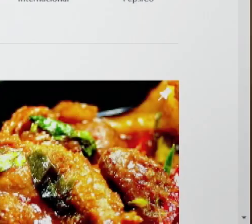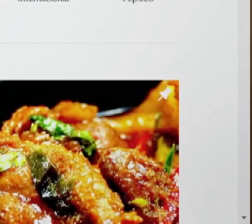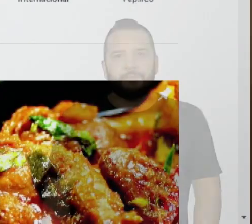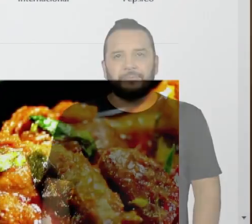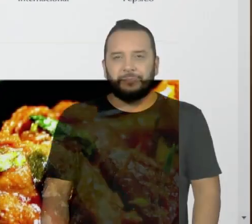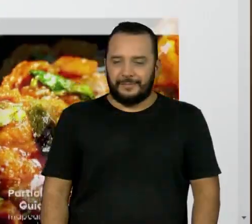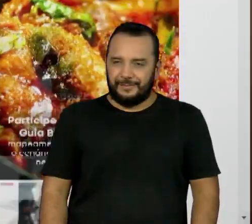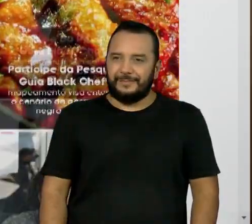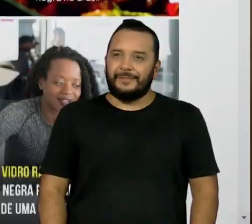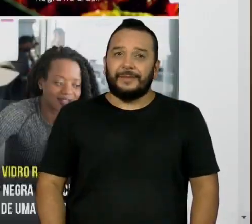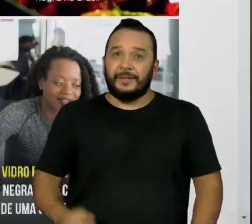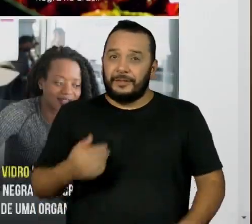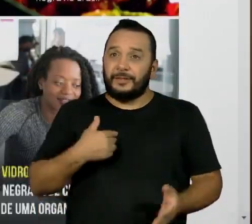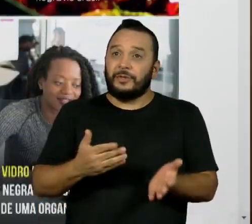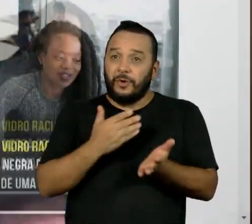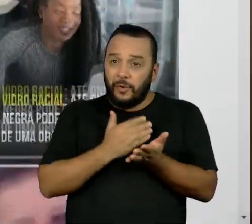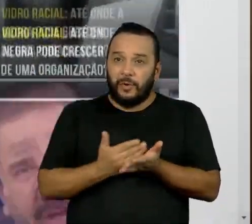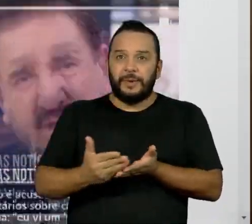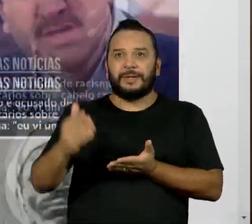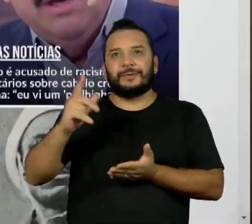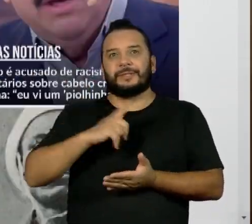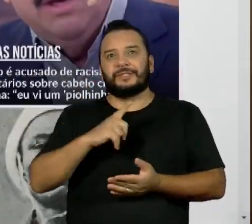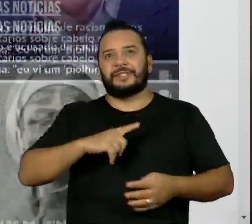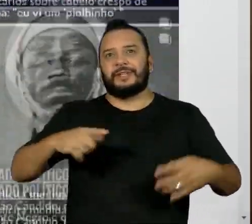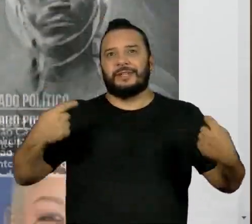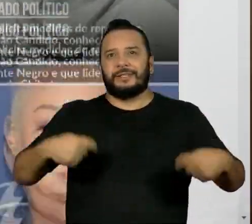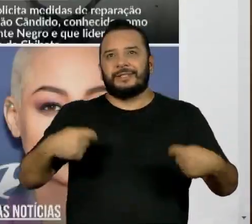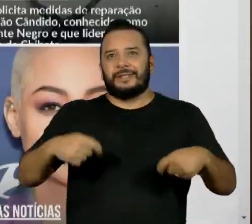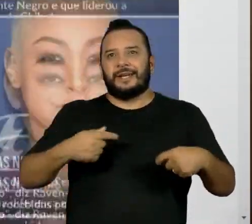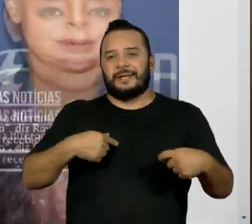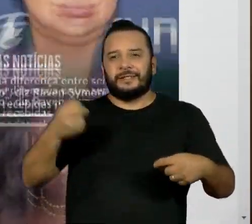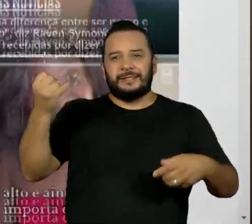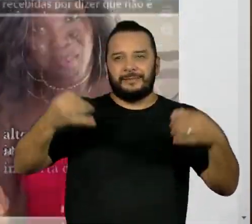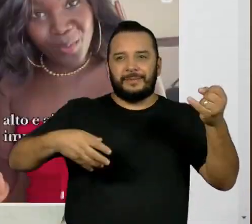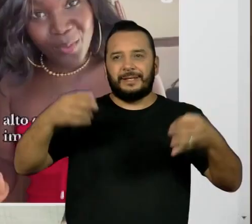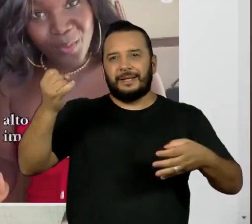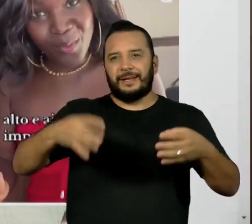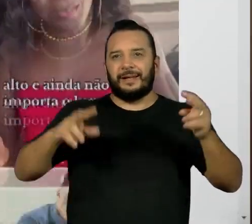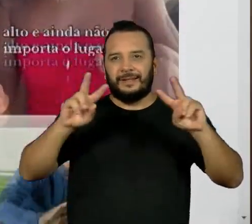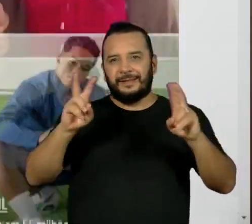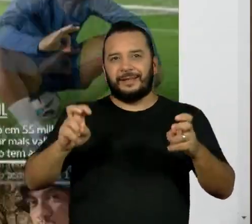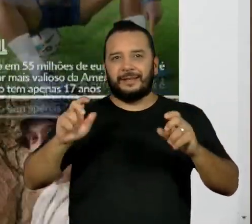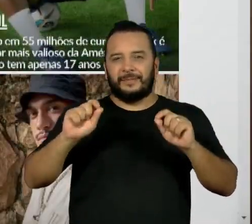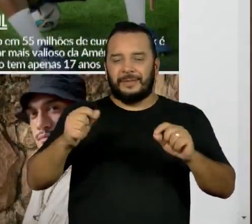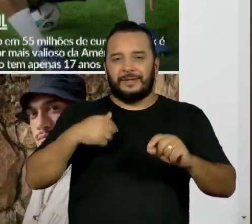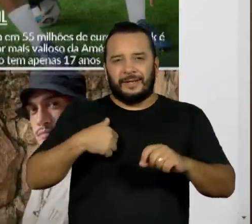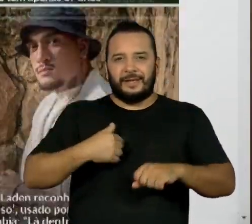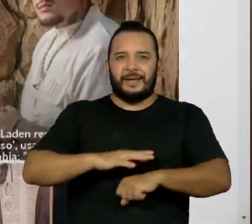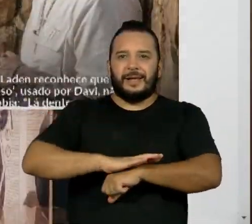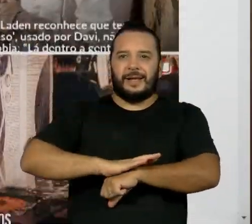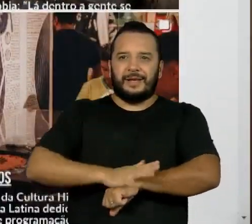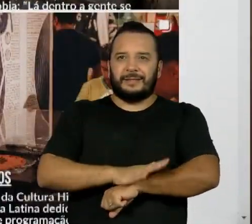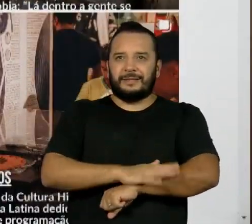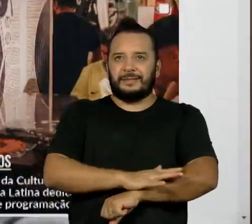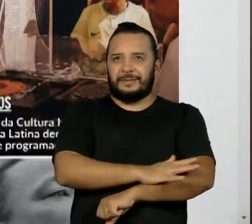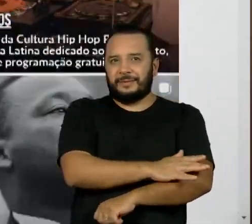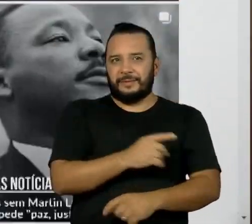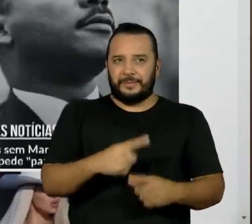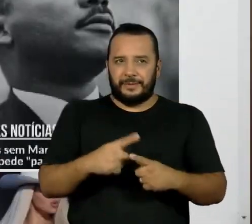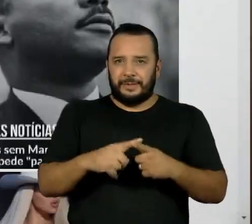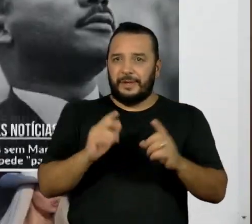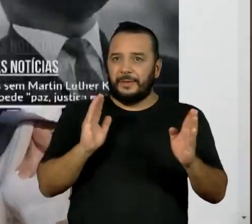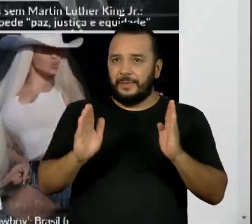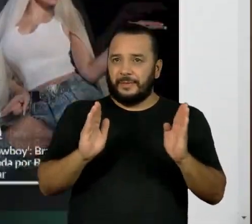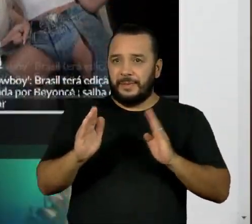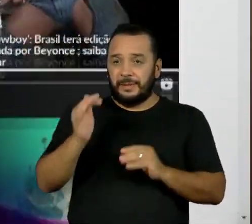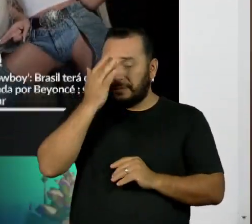Quando o Mundo Negro começou, a gente tinha uma necessidade de falar bastante sobre a questão racial, Porque a gente estava num momento em que as pessoas